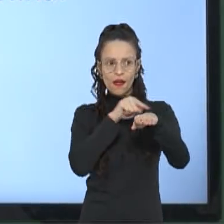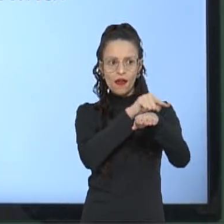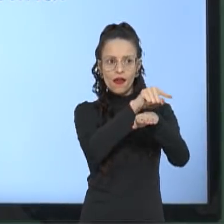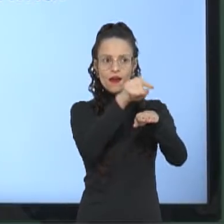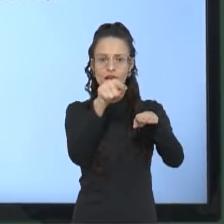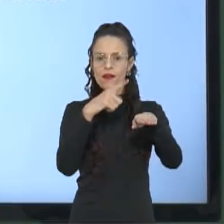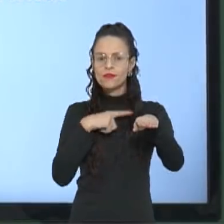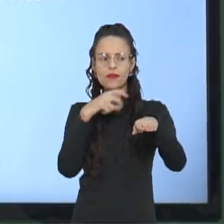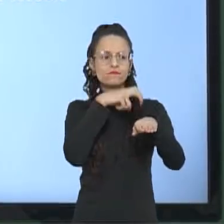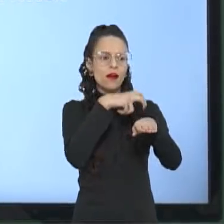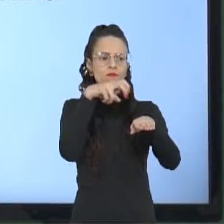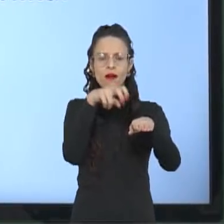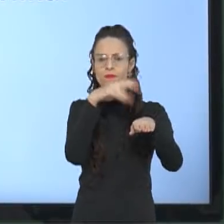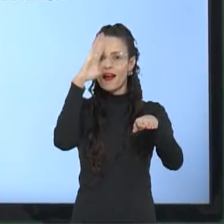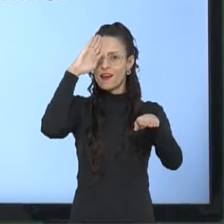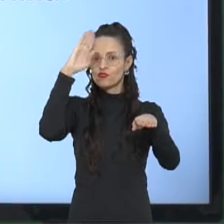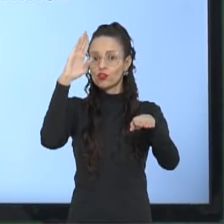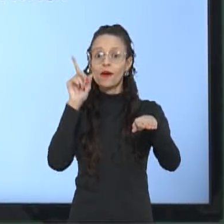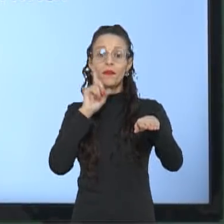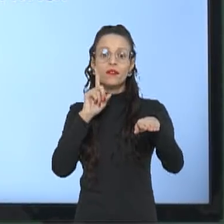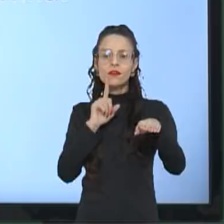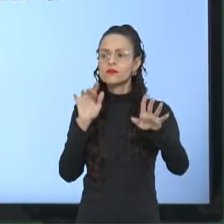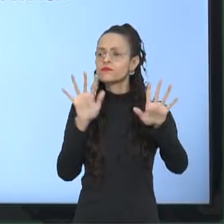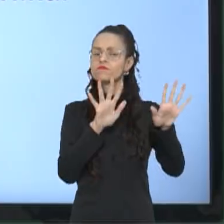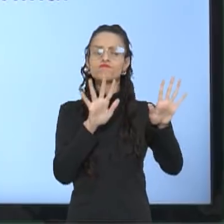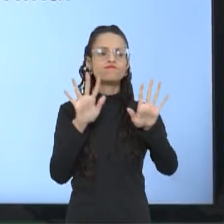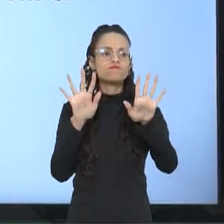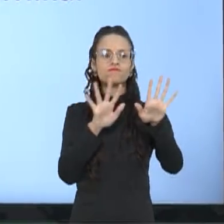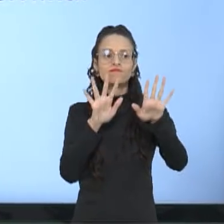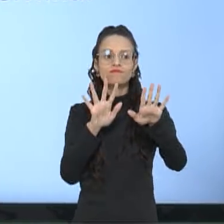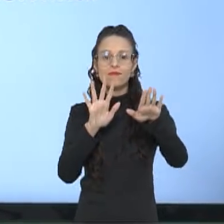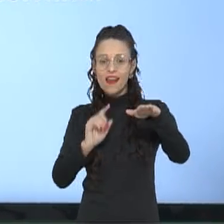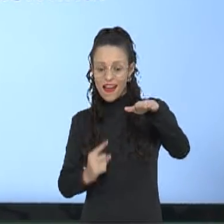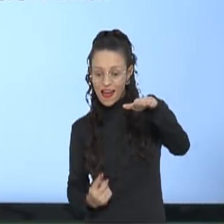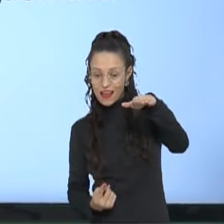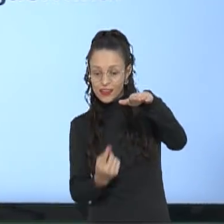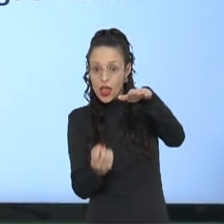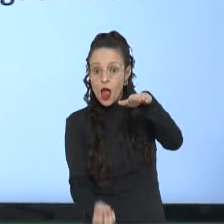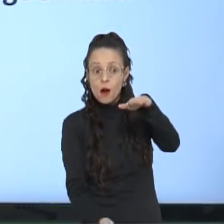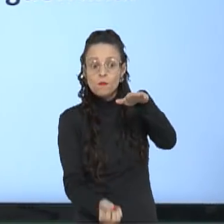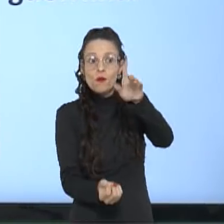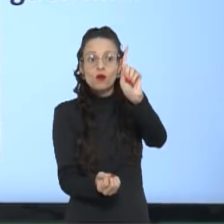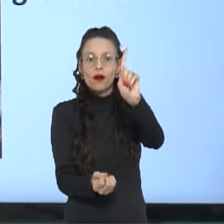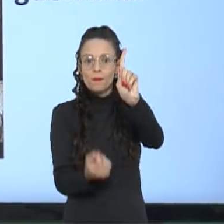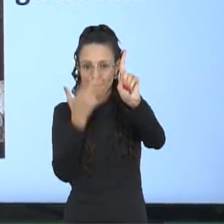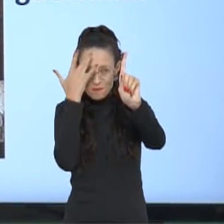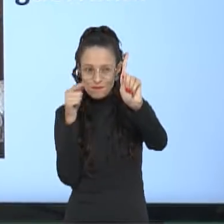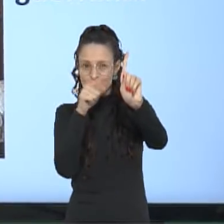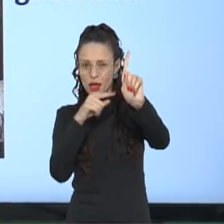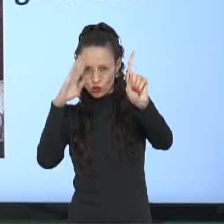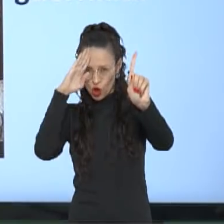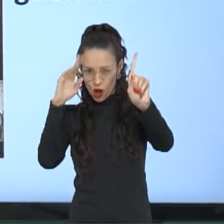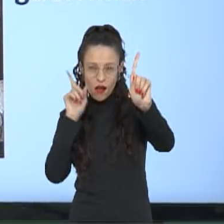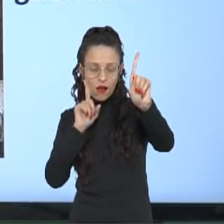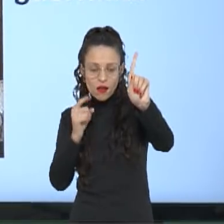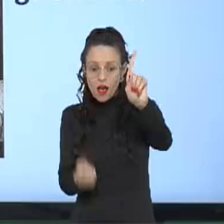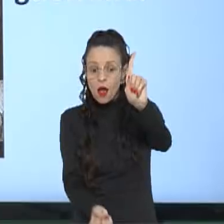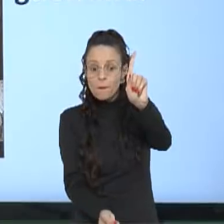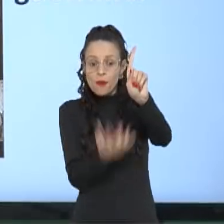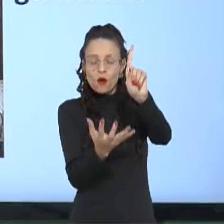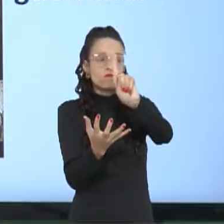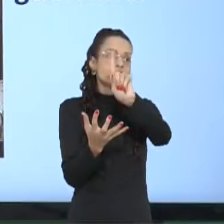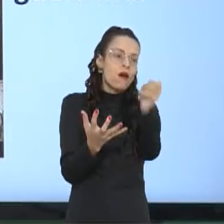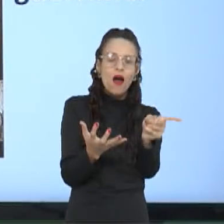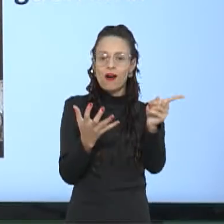americanos caminhando, e esses soldados eram feridos por ataques surpresas de Vietcongs, e